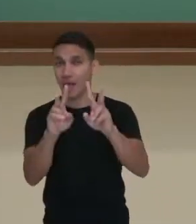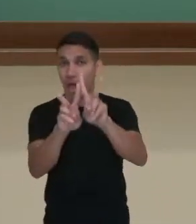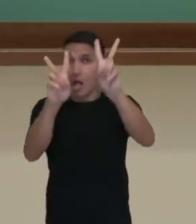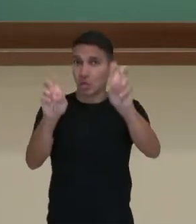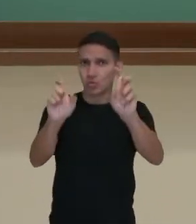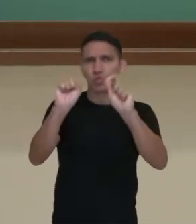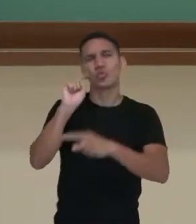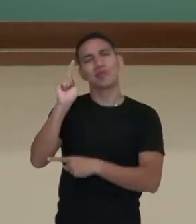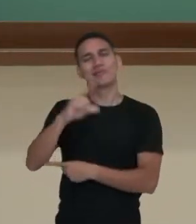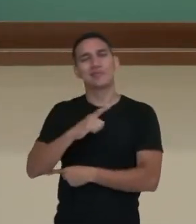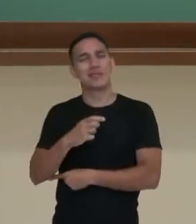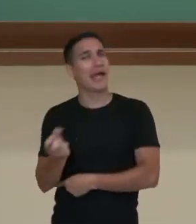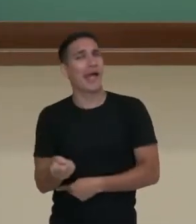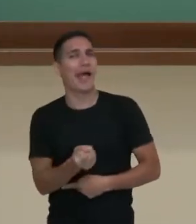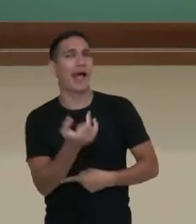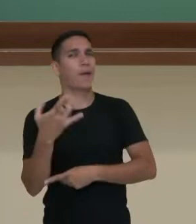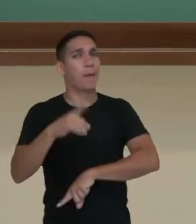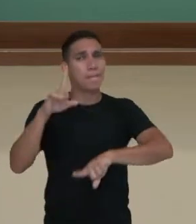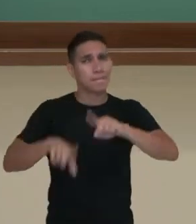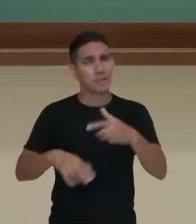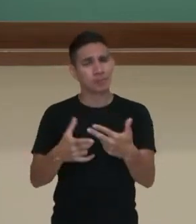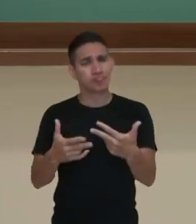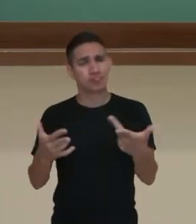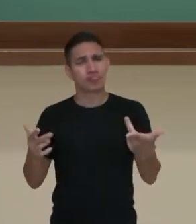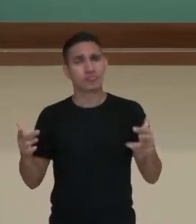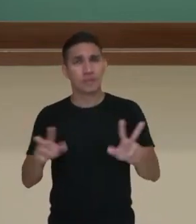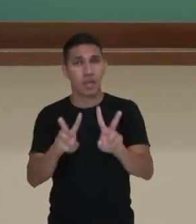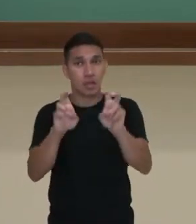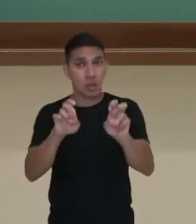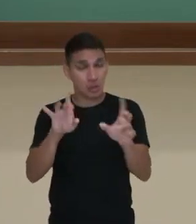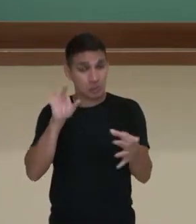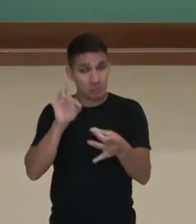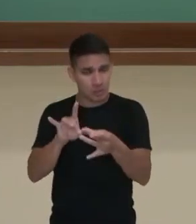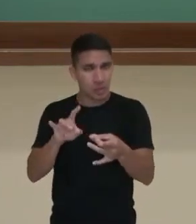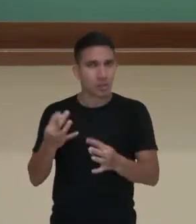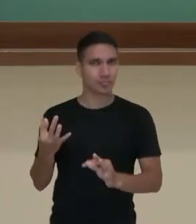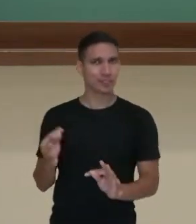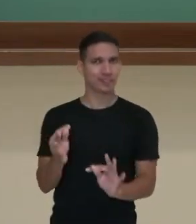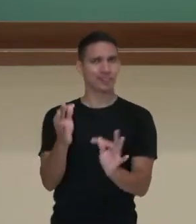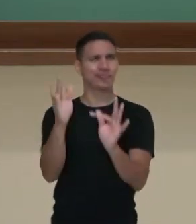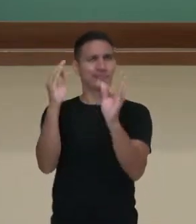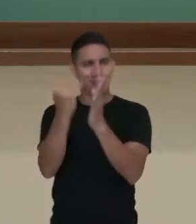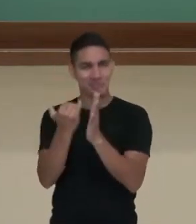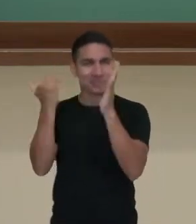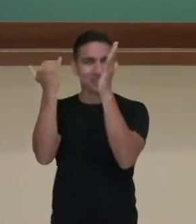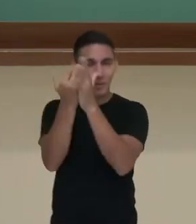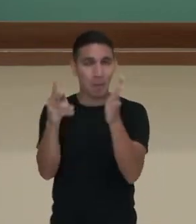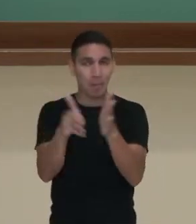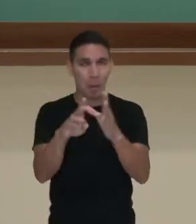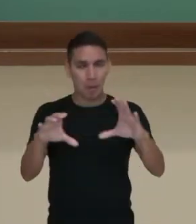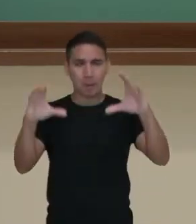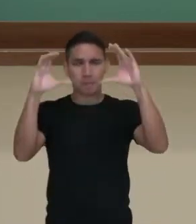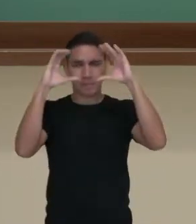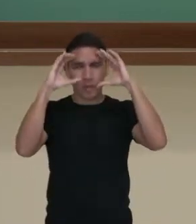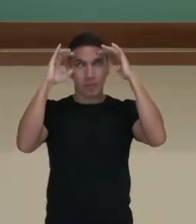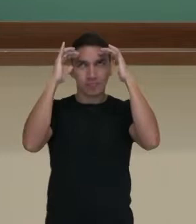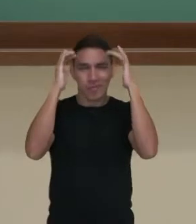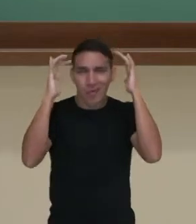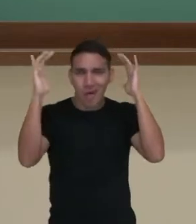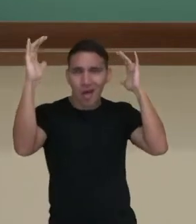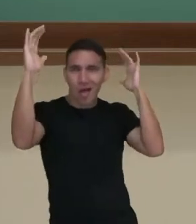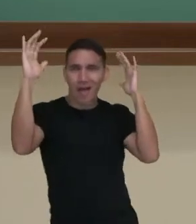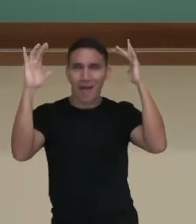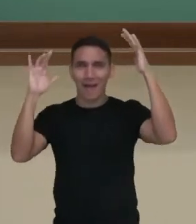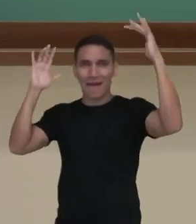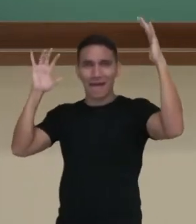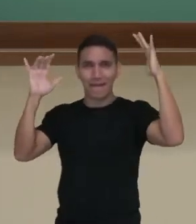sobre alguns dispositivos de alta tecnologia de realidade virtual. Talvez aí alguns